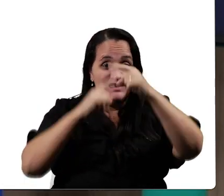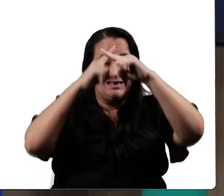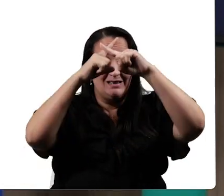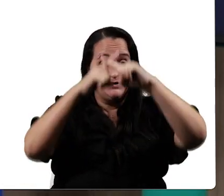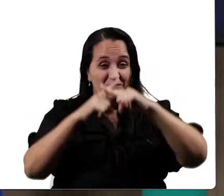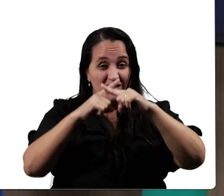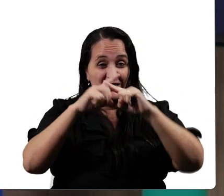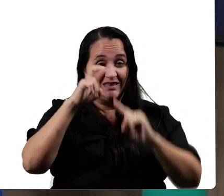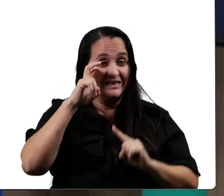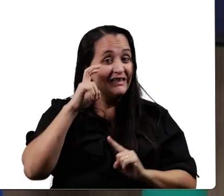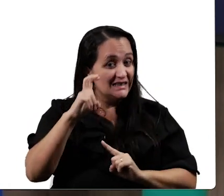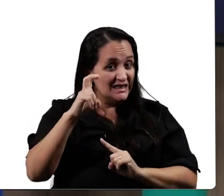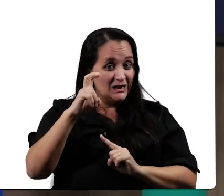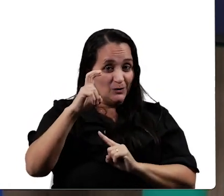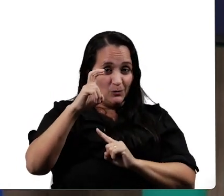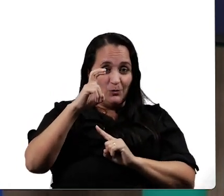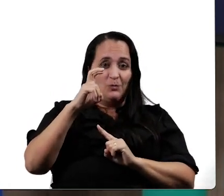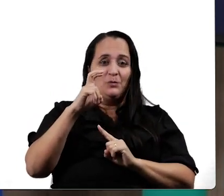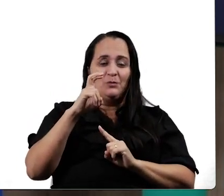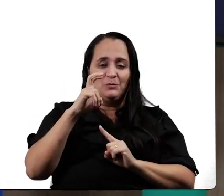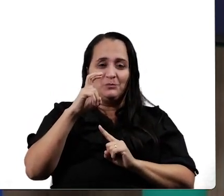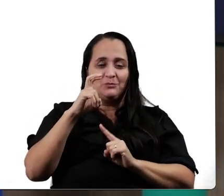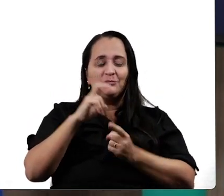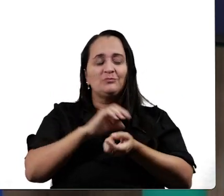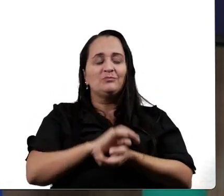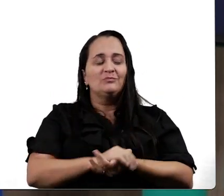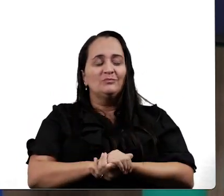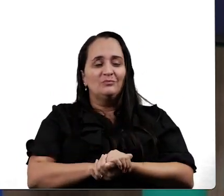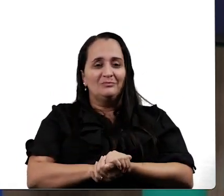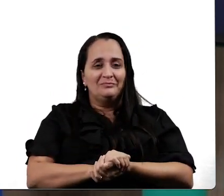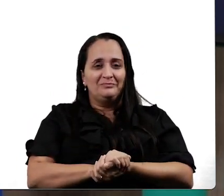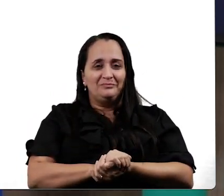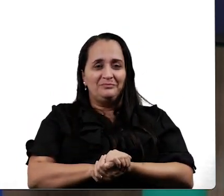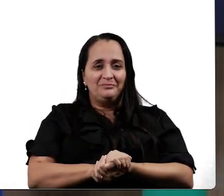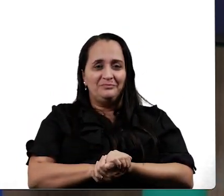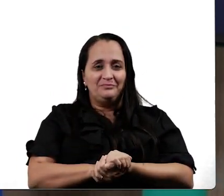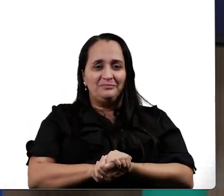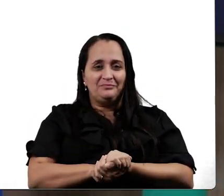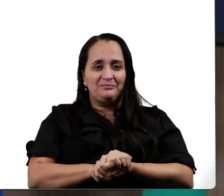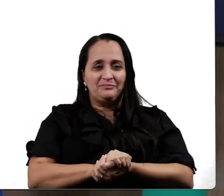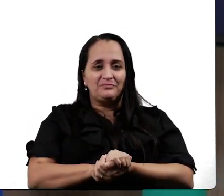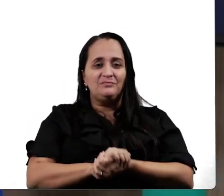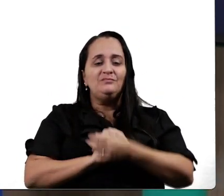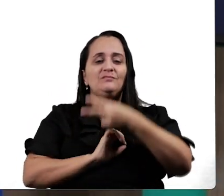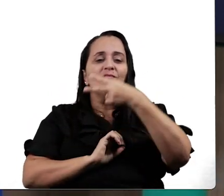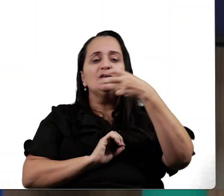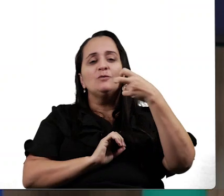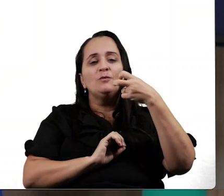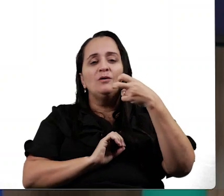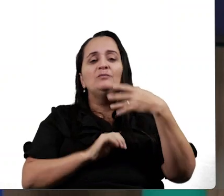olha 6 ve 5